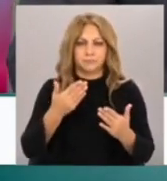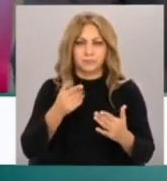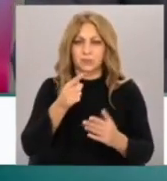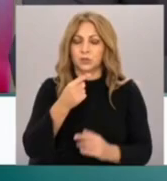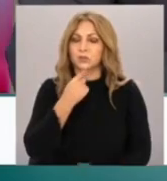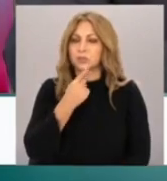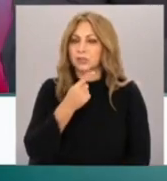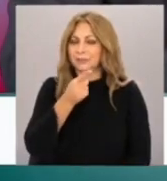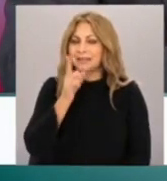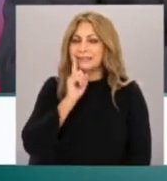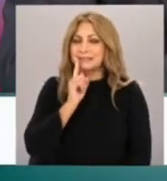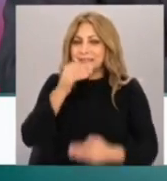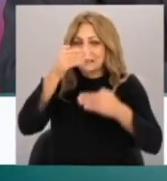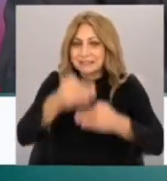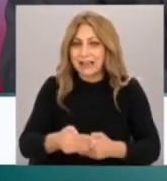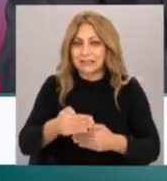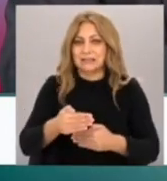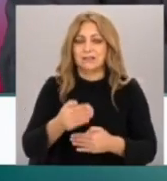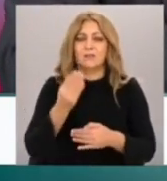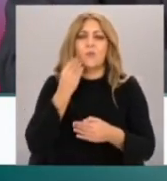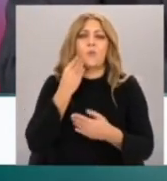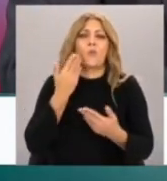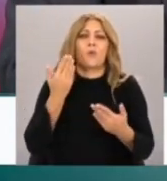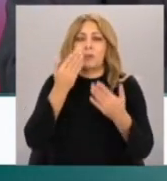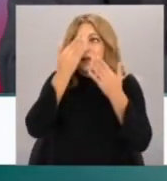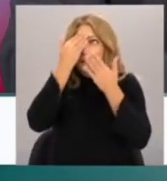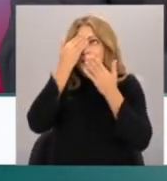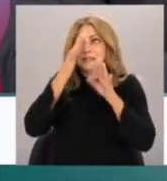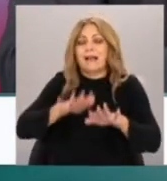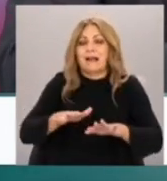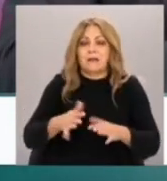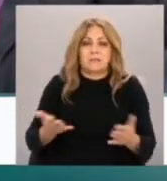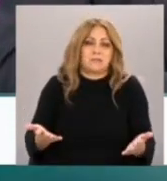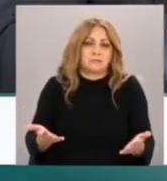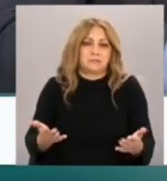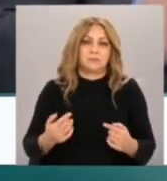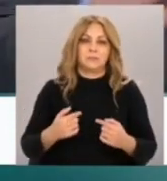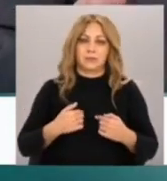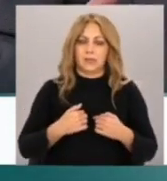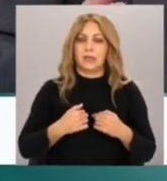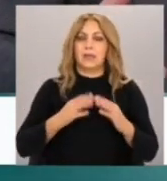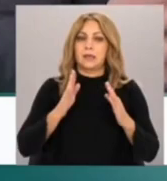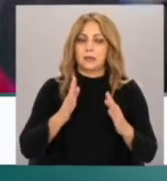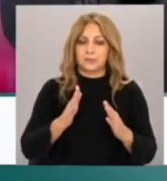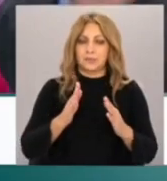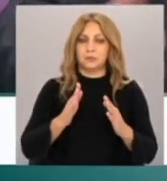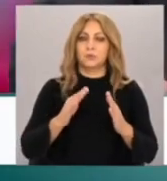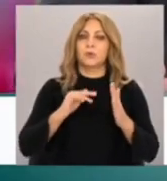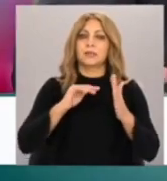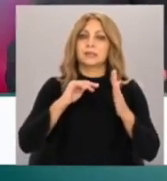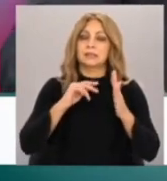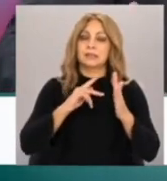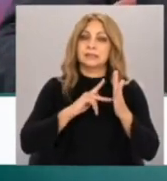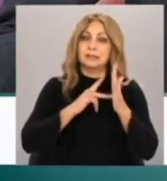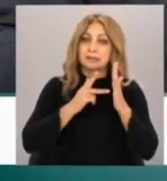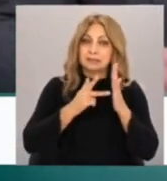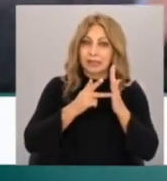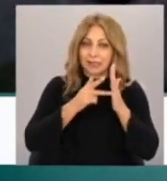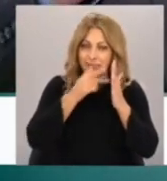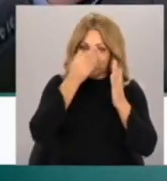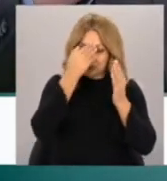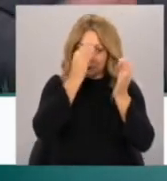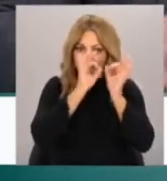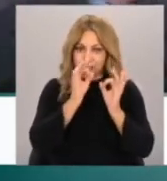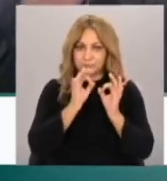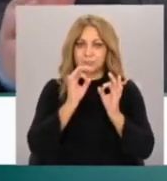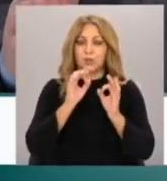melhores concretamente Com estes prazos e impossível de manter que a cabeça nada tem necessidade de ter prioridades estratégicas região dizia no outro dia que